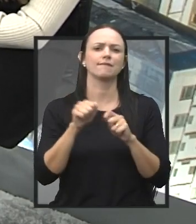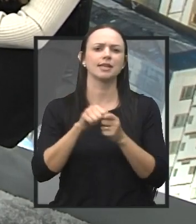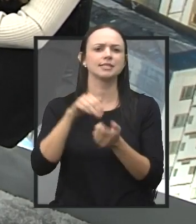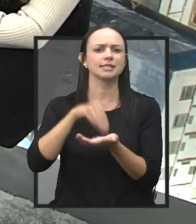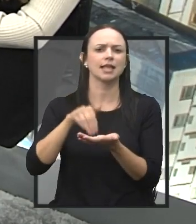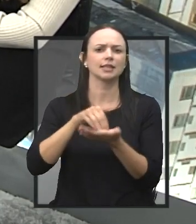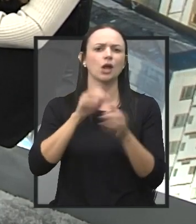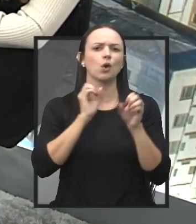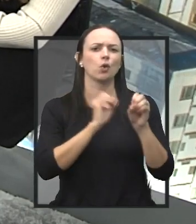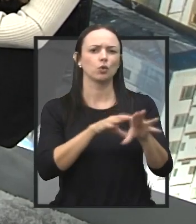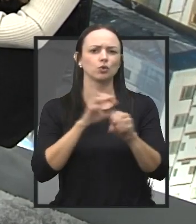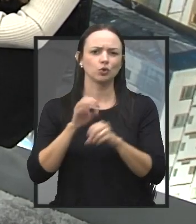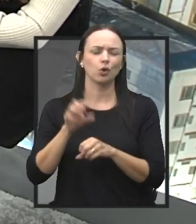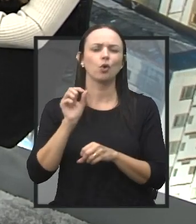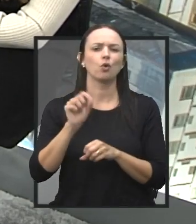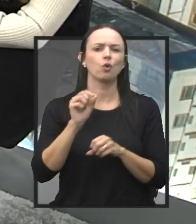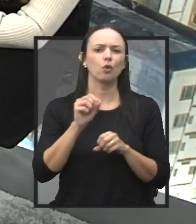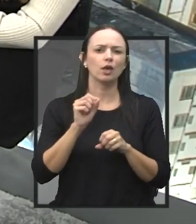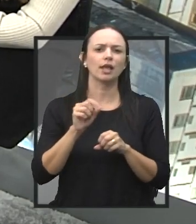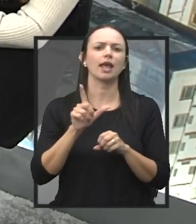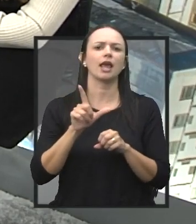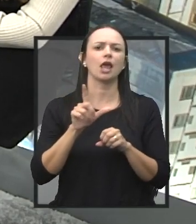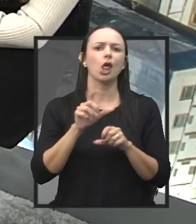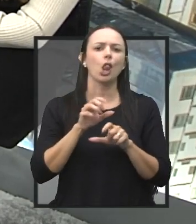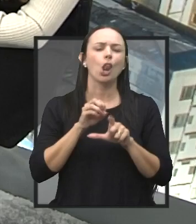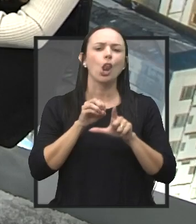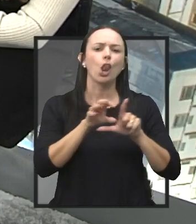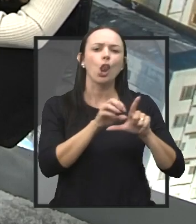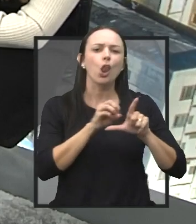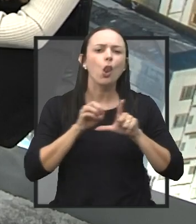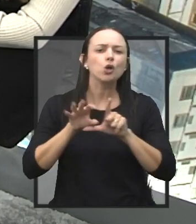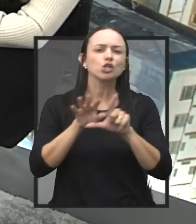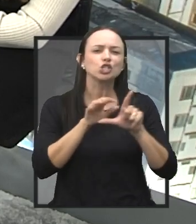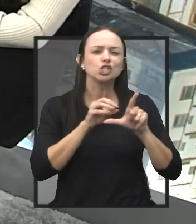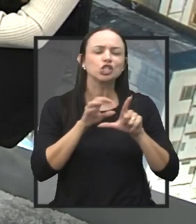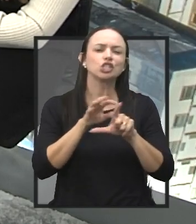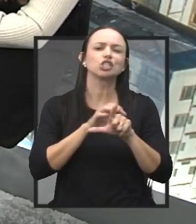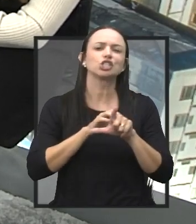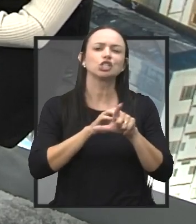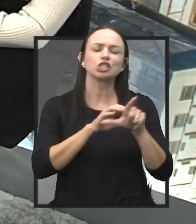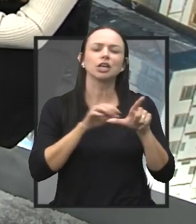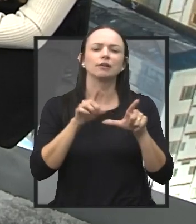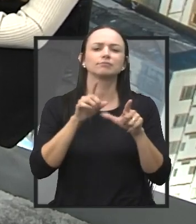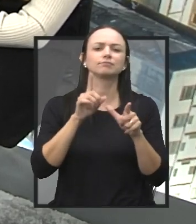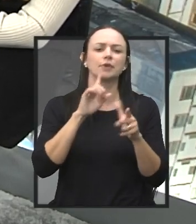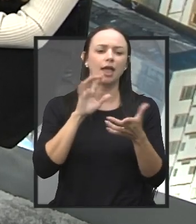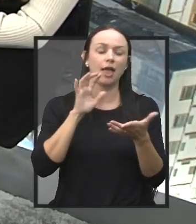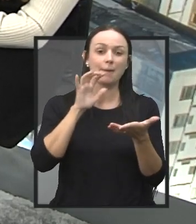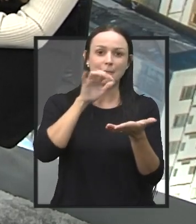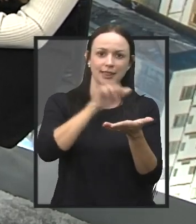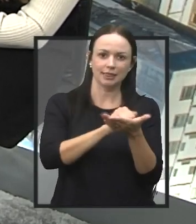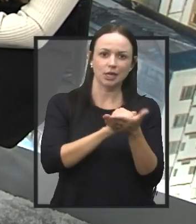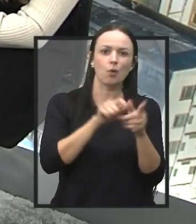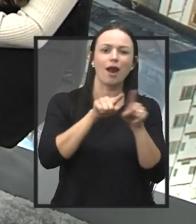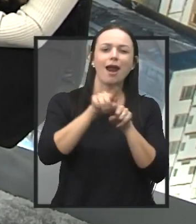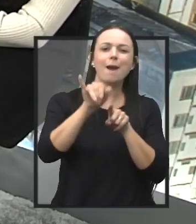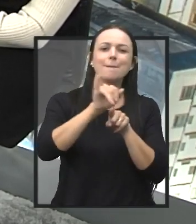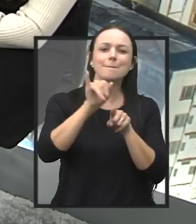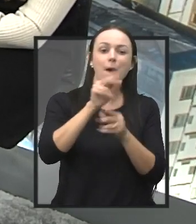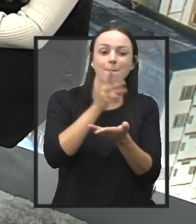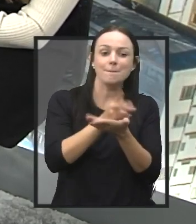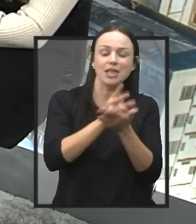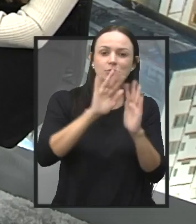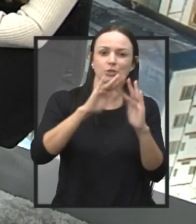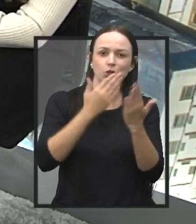Secretaria de Educação sobre a logística de matrícula de irmãos na mesma escola. Acredito que tenha sido uma demanda que chegou